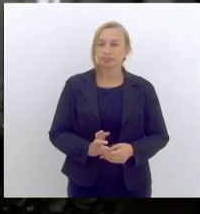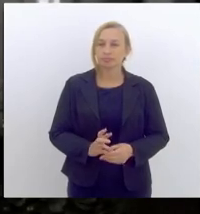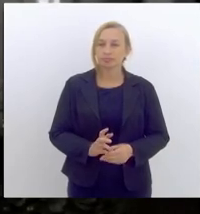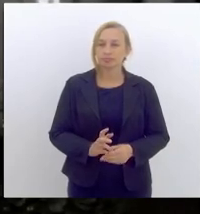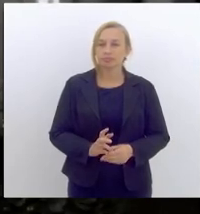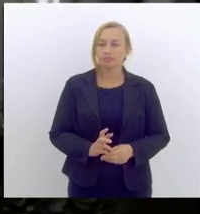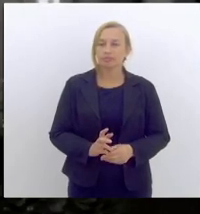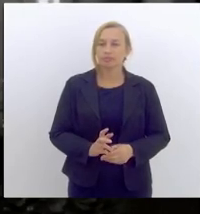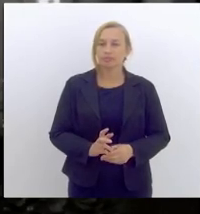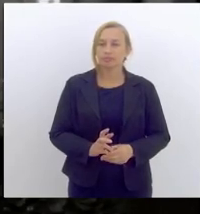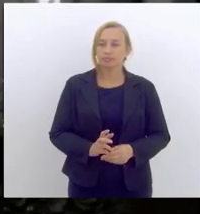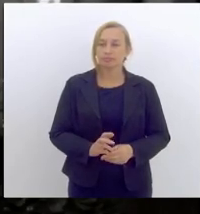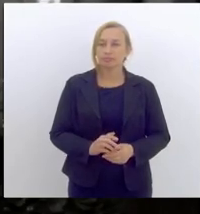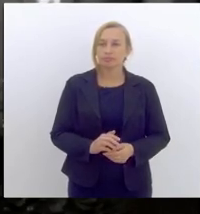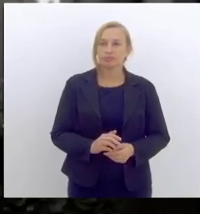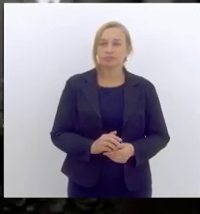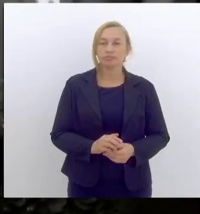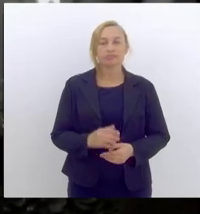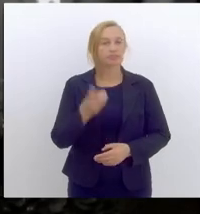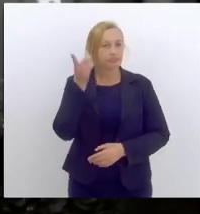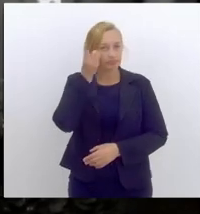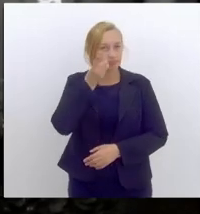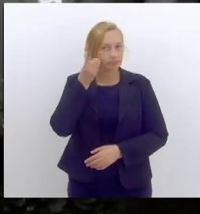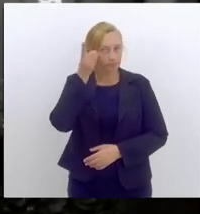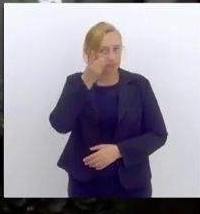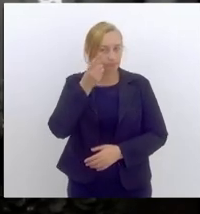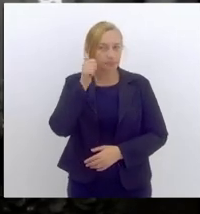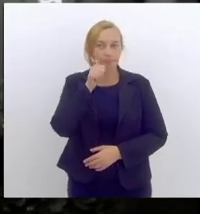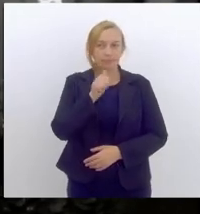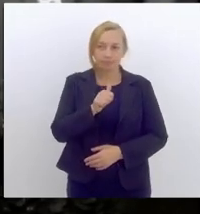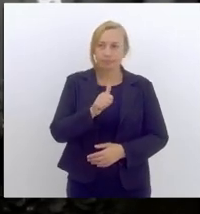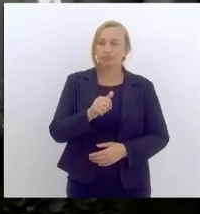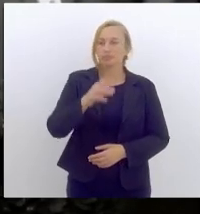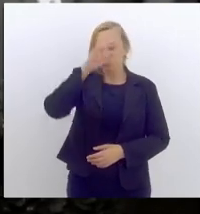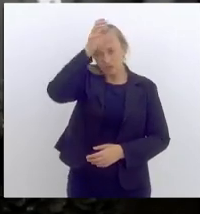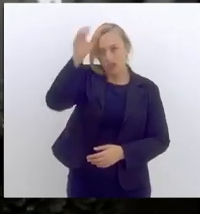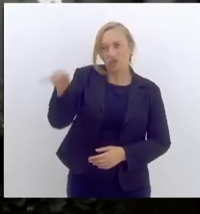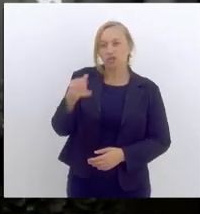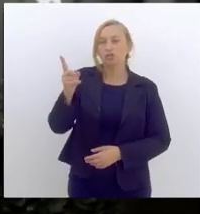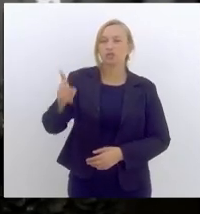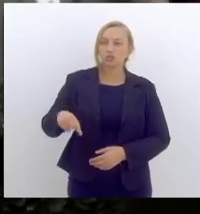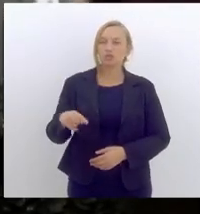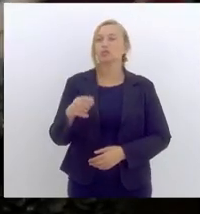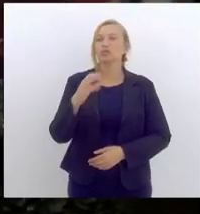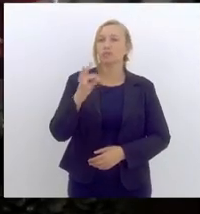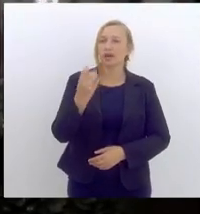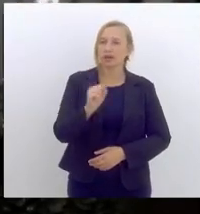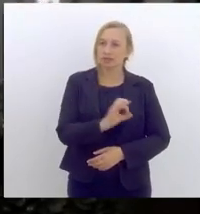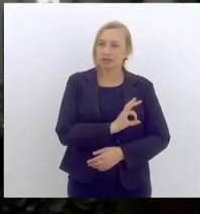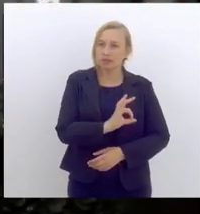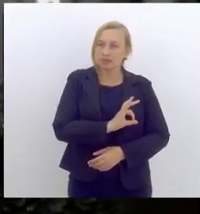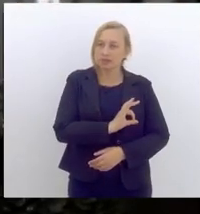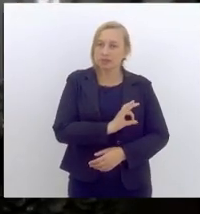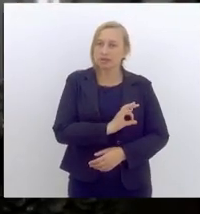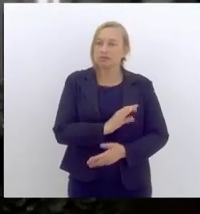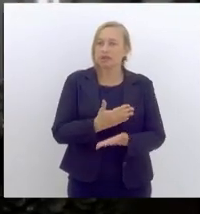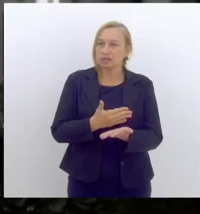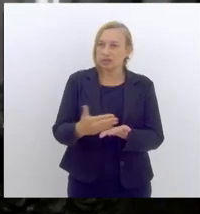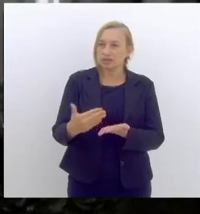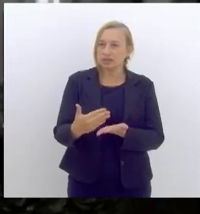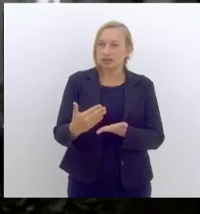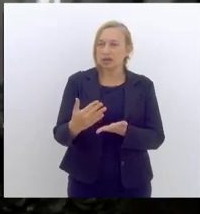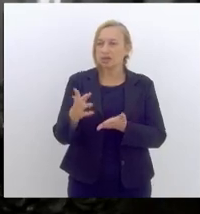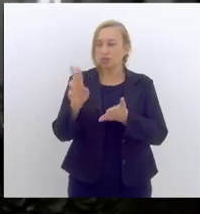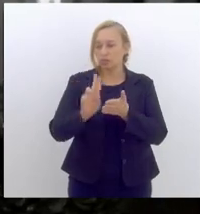Isso. As deputadas Tia Ju e Marta Rocha vão proceder à chamada